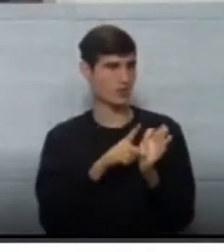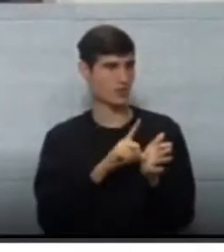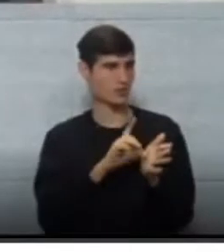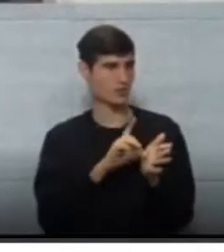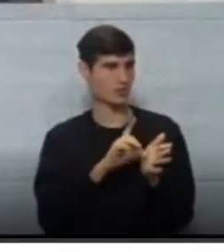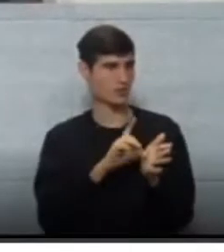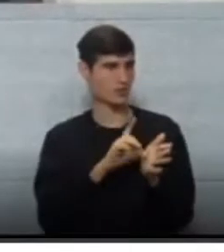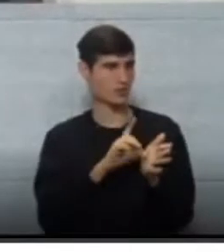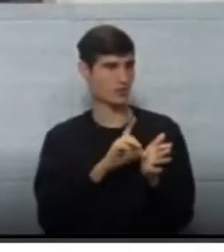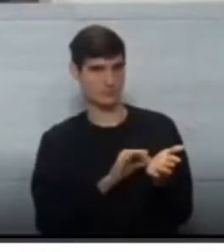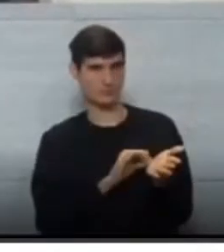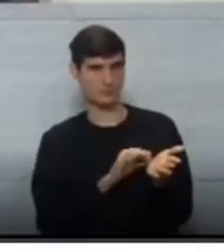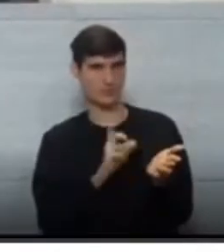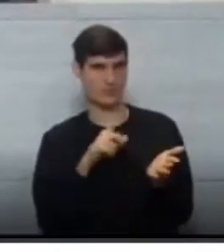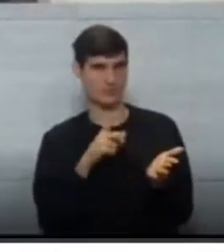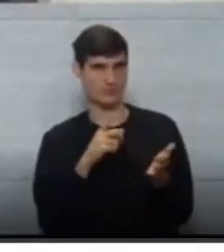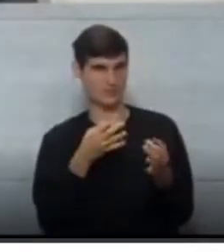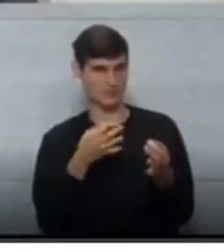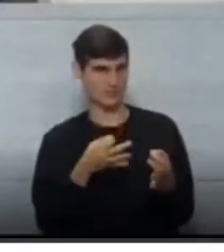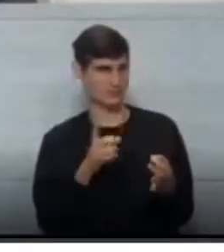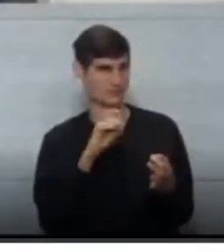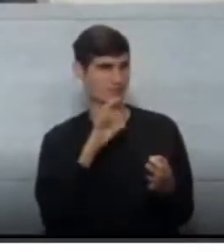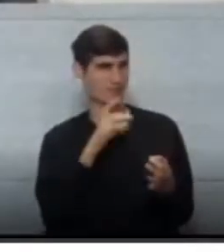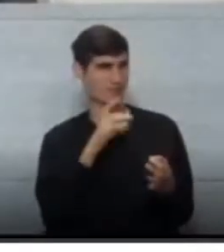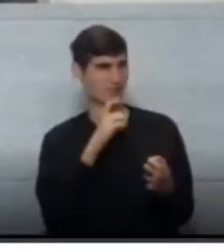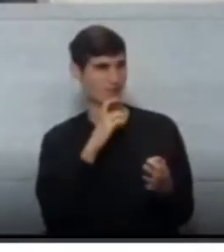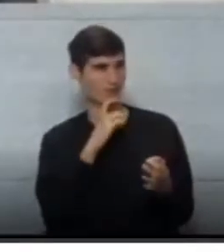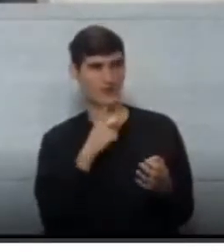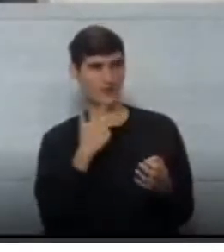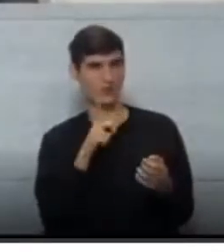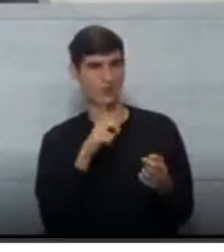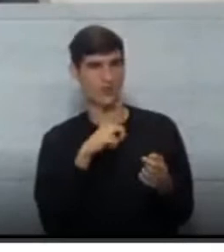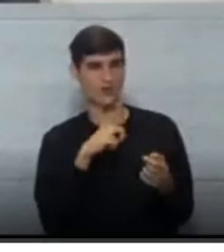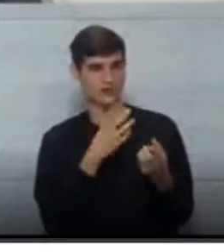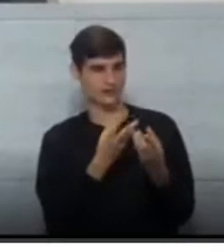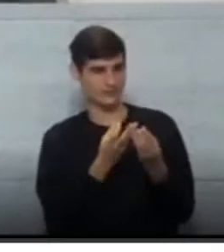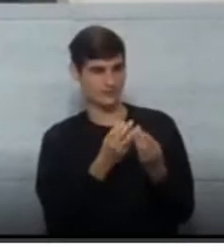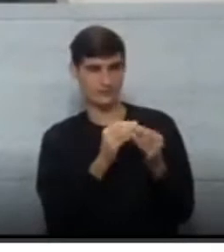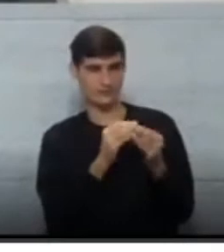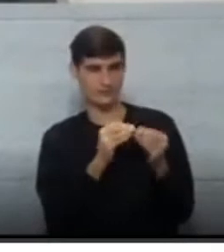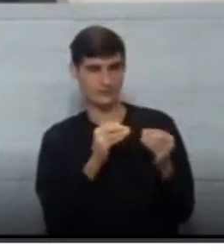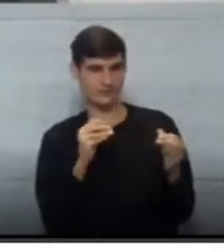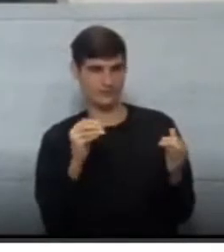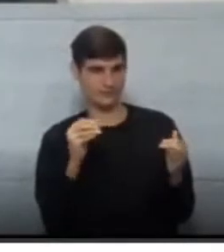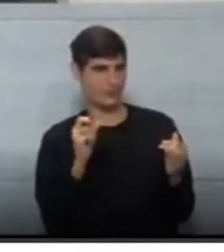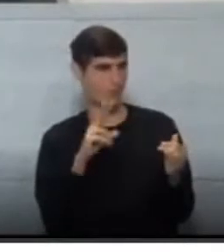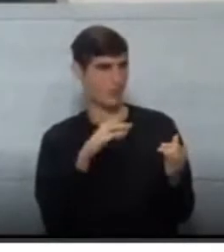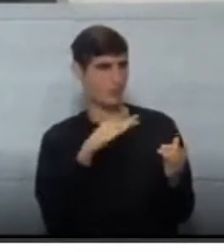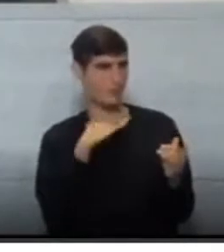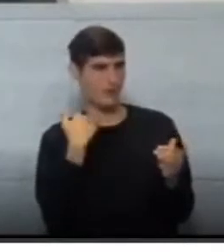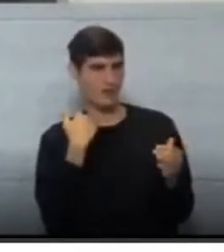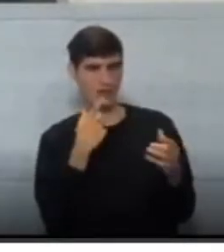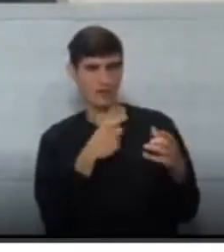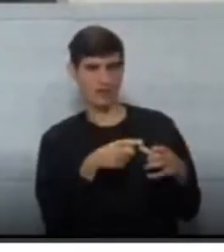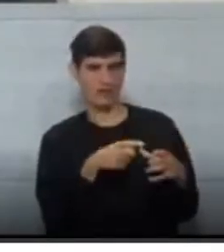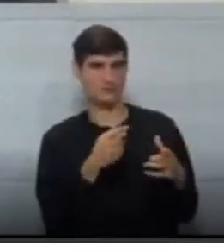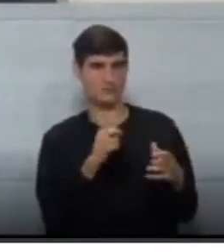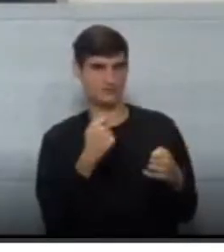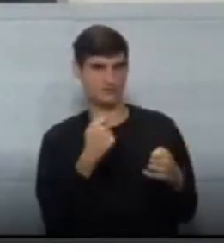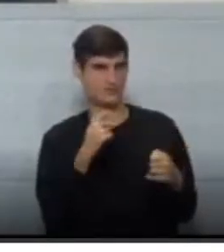placa para ter certeza que ela está fria, que ela não vai romper a placa, ou que ela não vai matar o